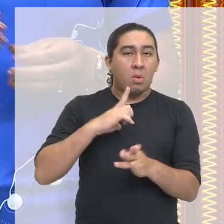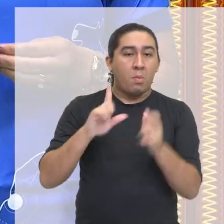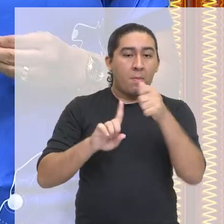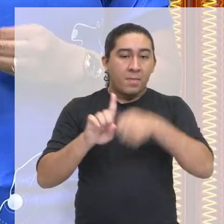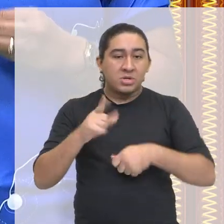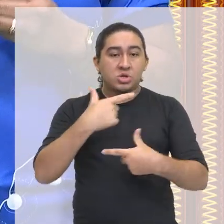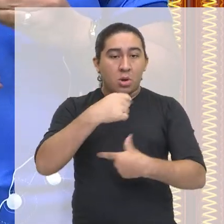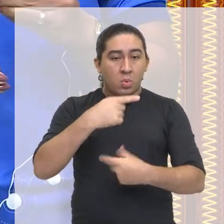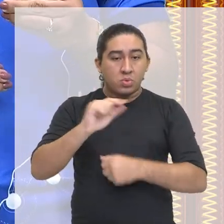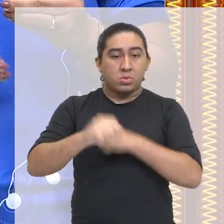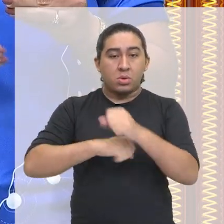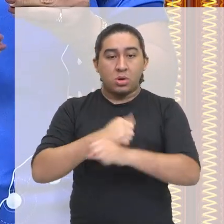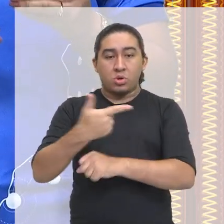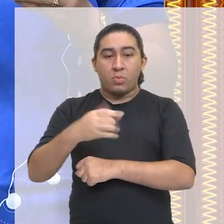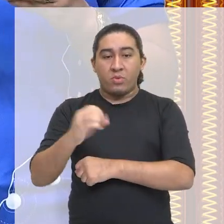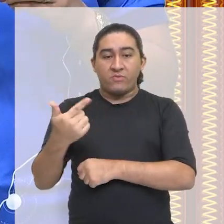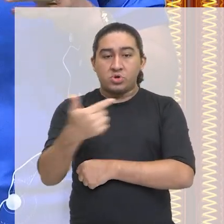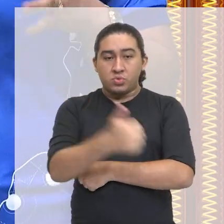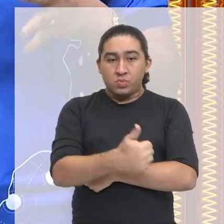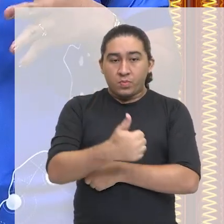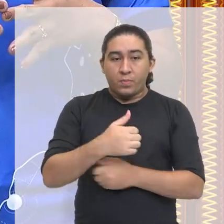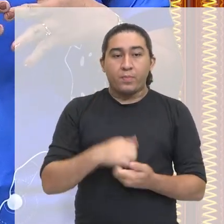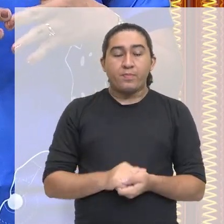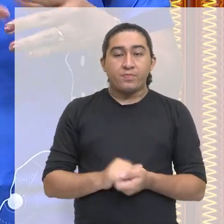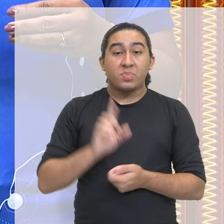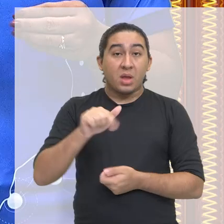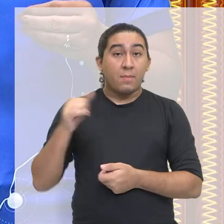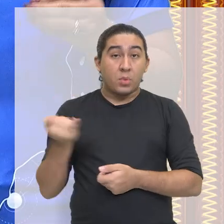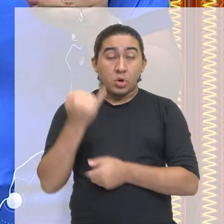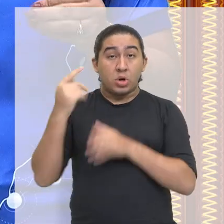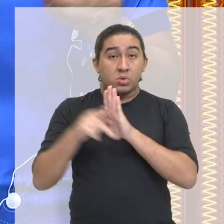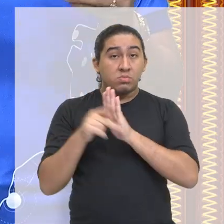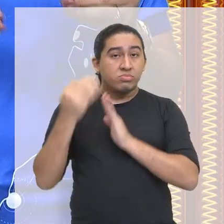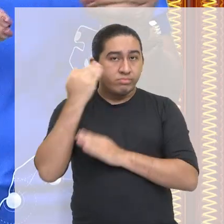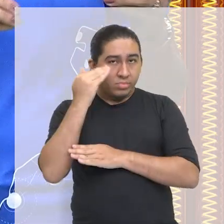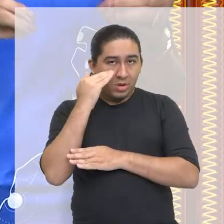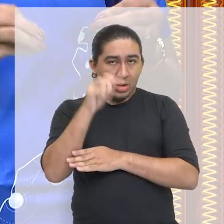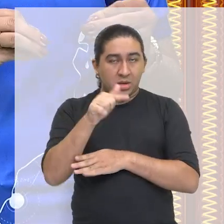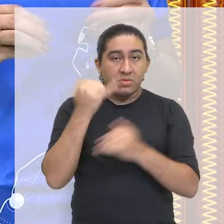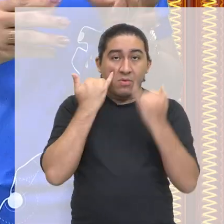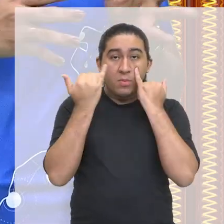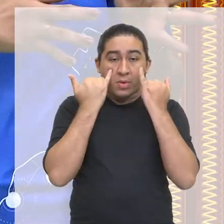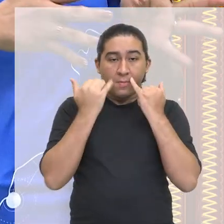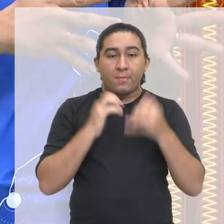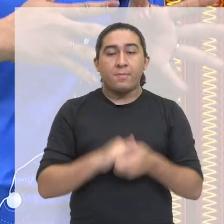2021. Então, essas questões, né, foram pontos aí cruciais durante a guerra do